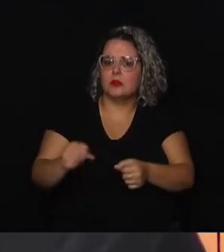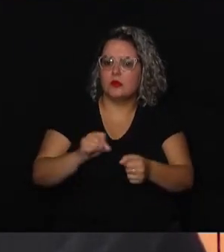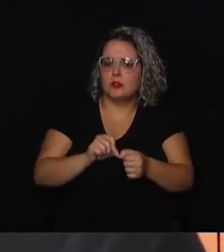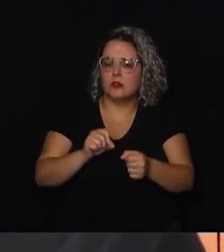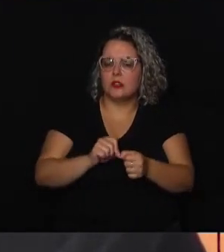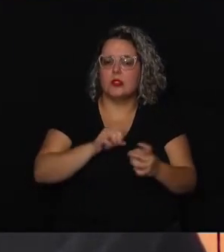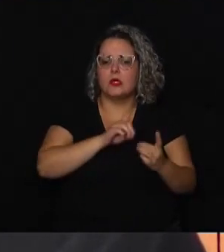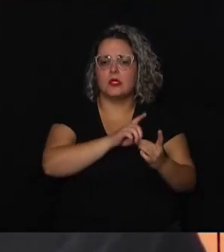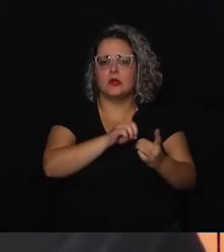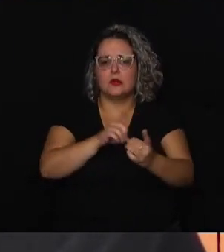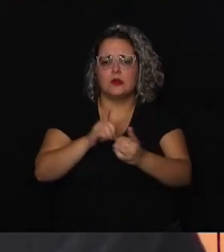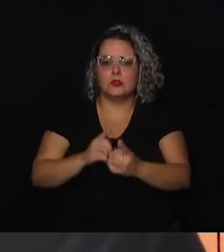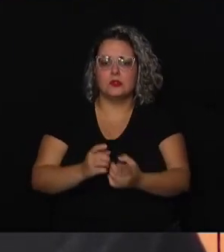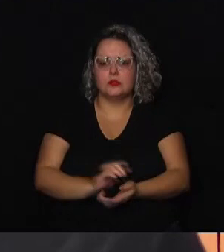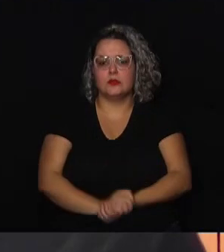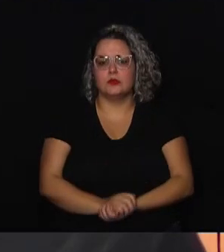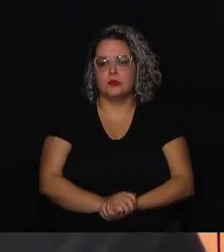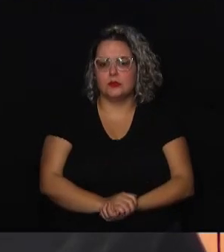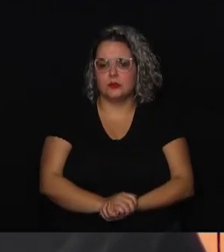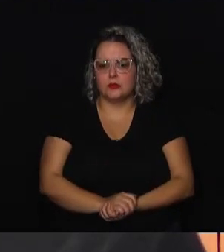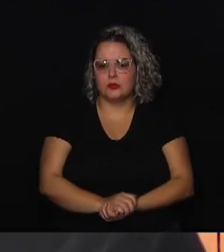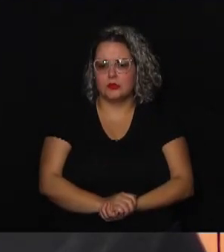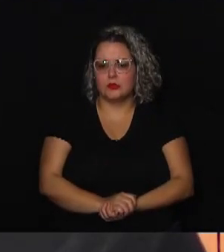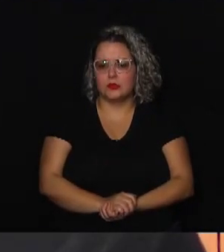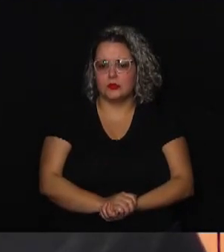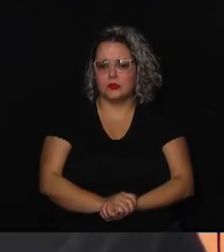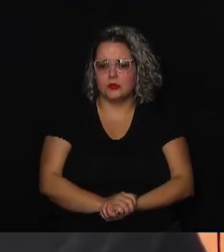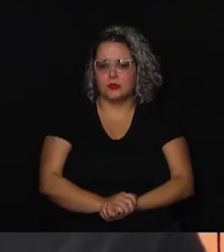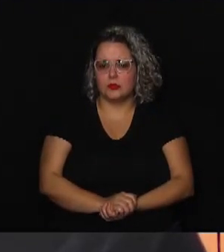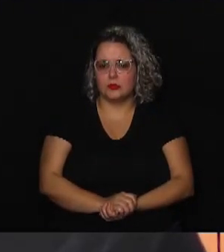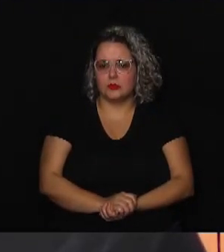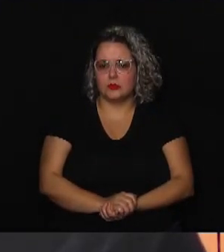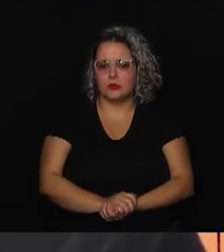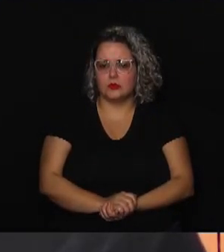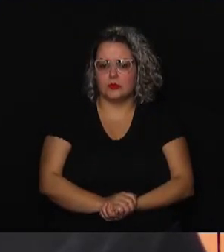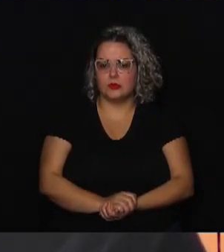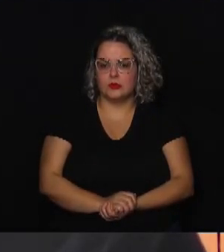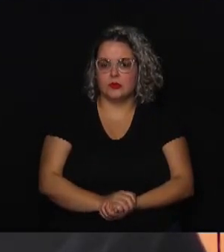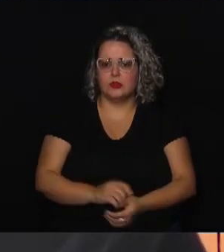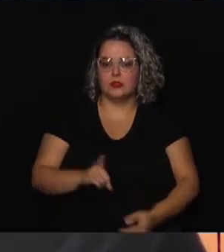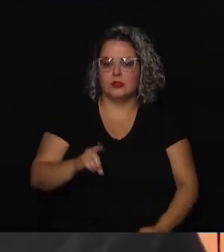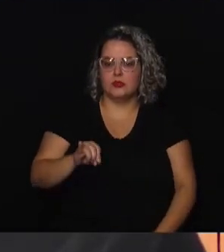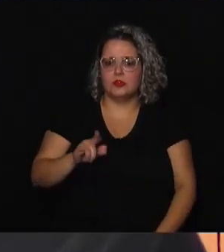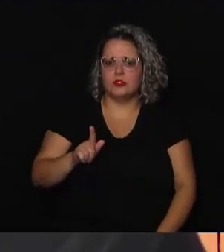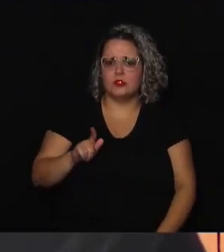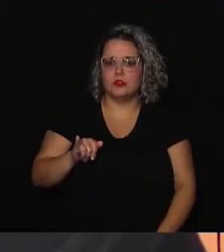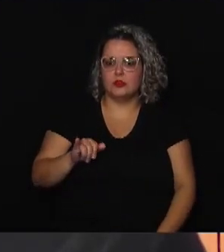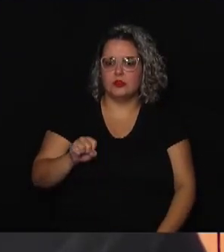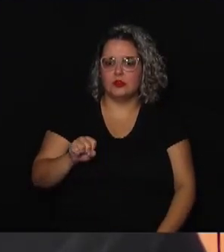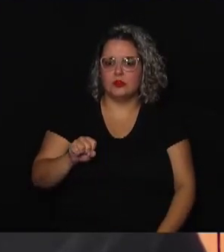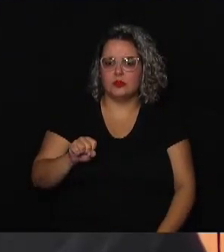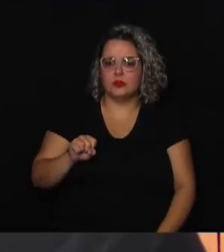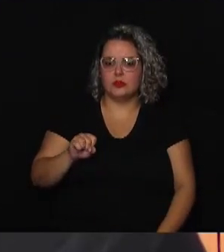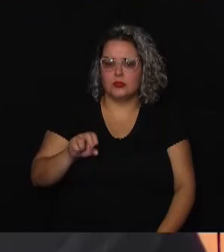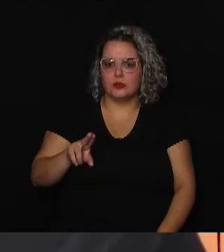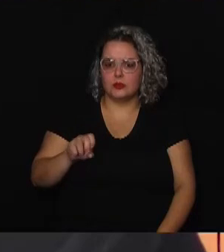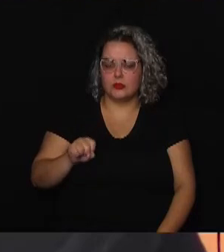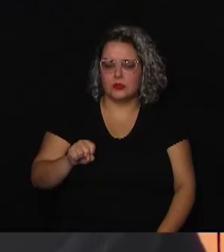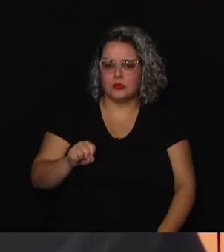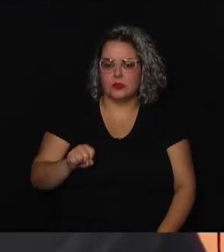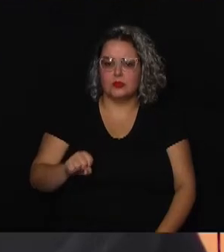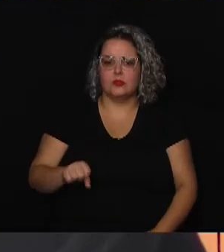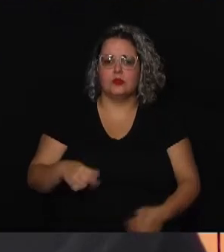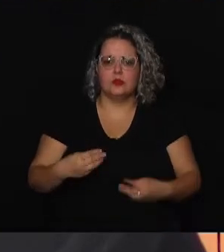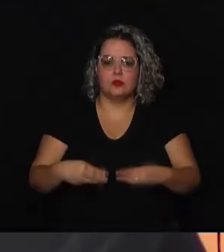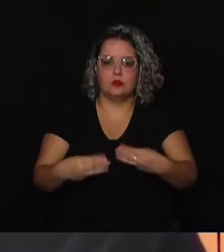atendendo às deliberações em conformidade com o que o DigiSUS, que é o sistema que o Ministério da Saúde utiliza para que nós